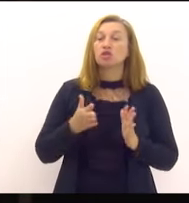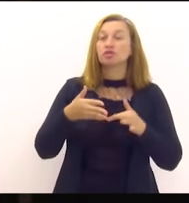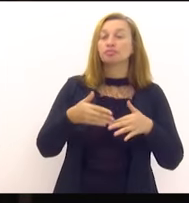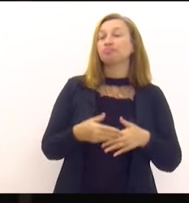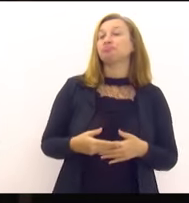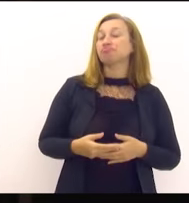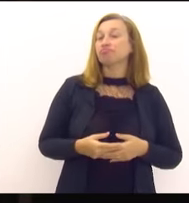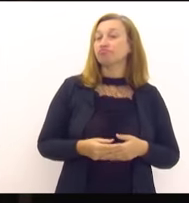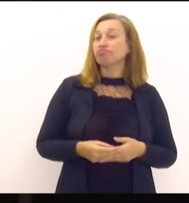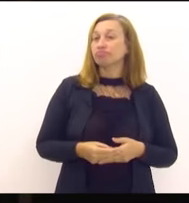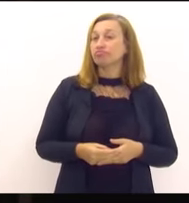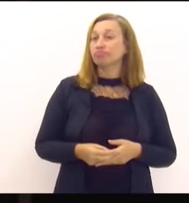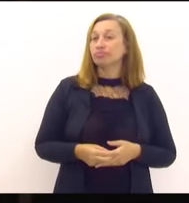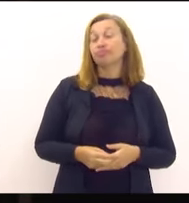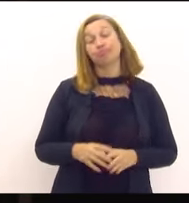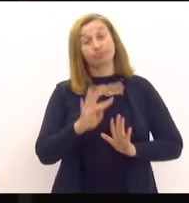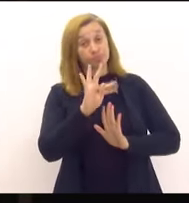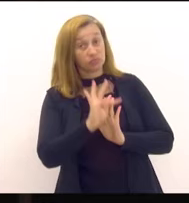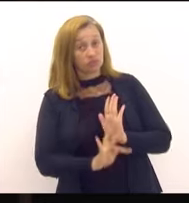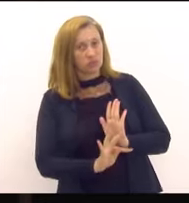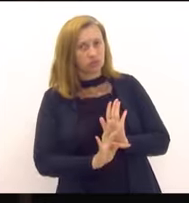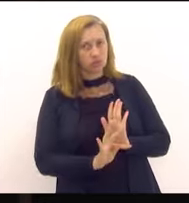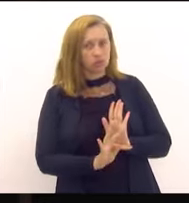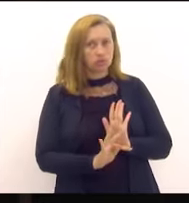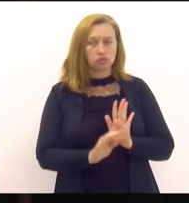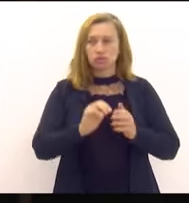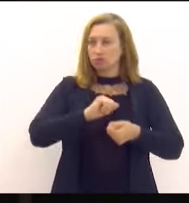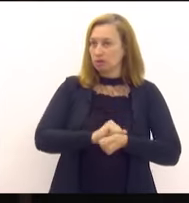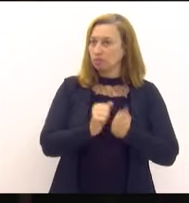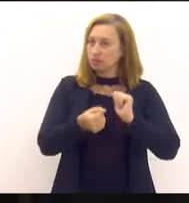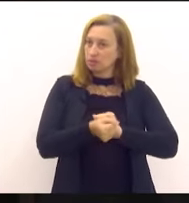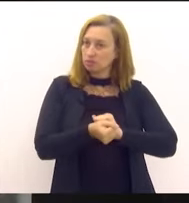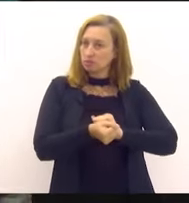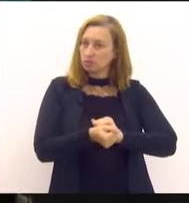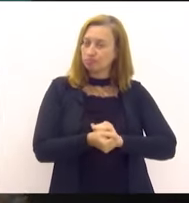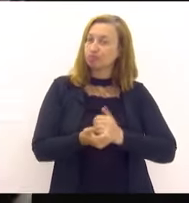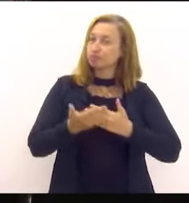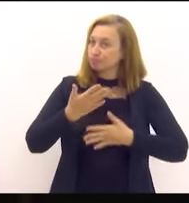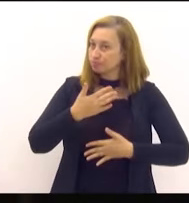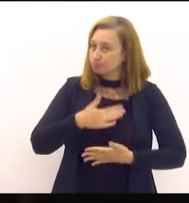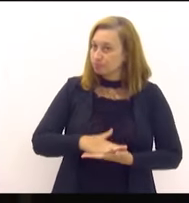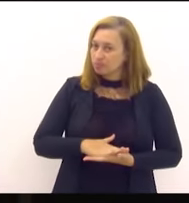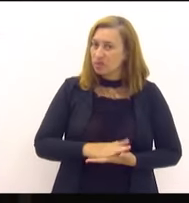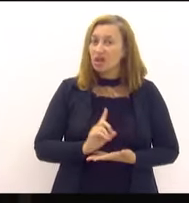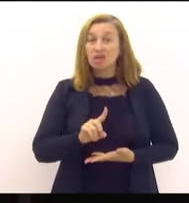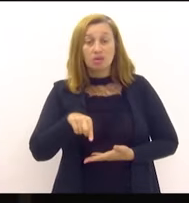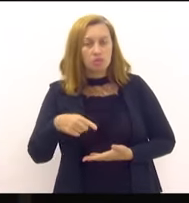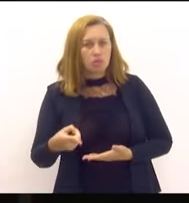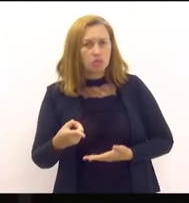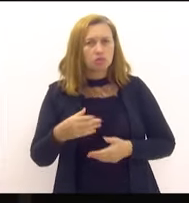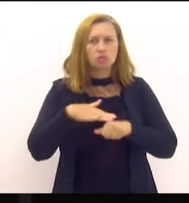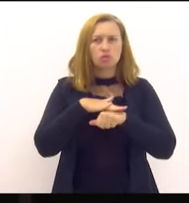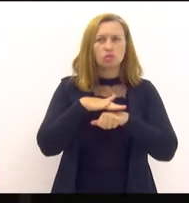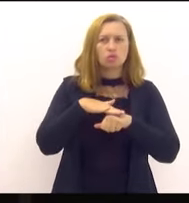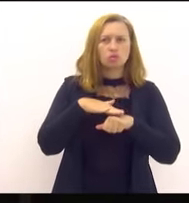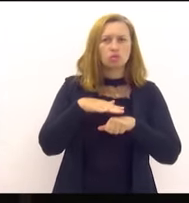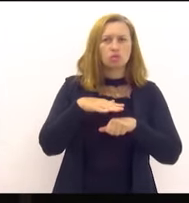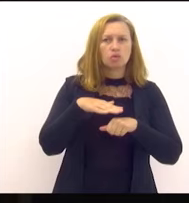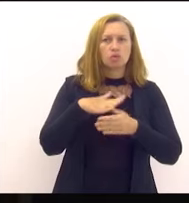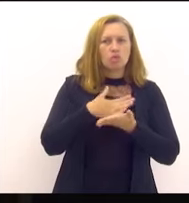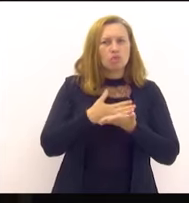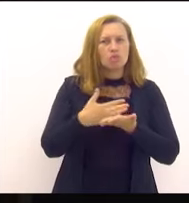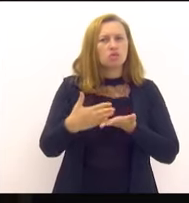do possível, a um texto adequado e consciencioso. A partir daí começou uma batalha